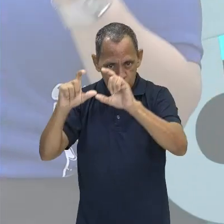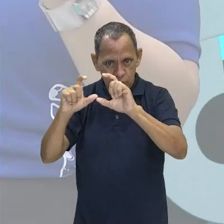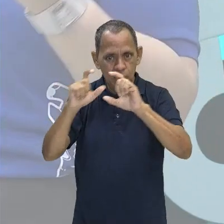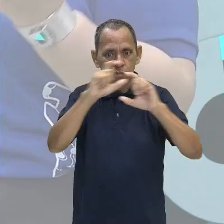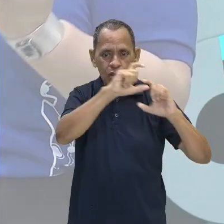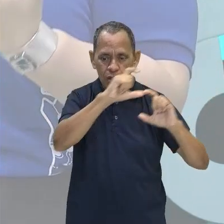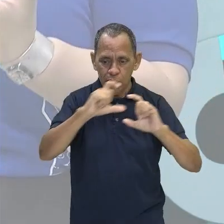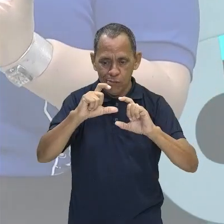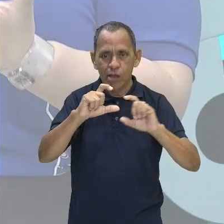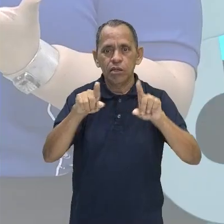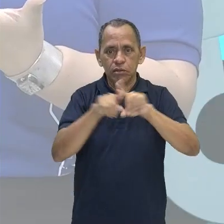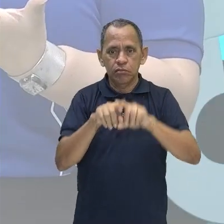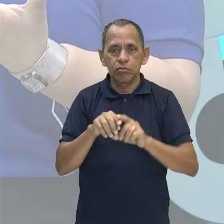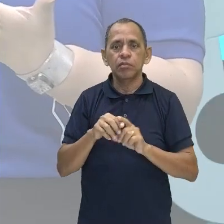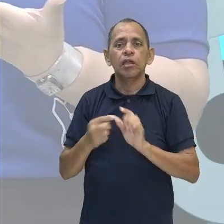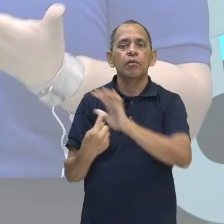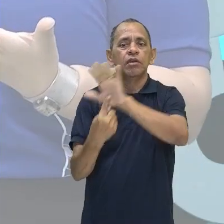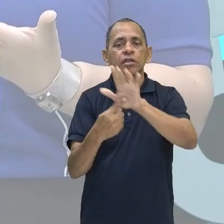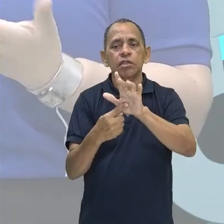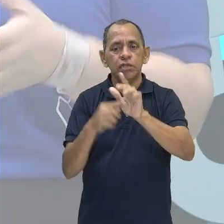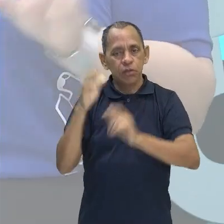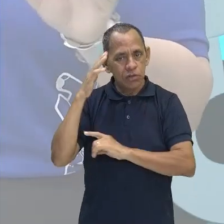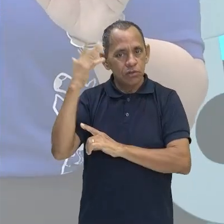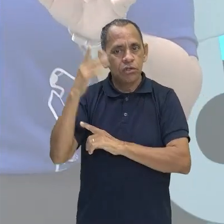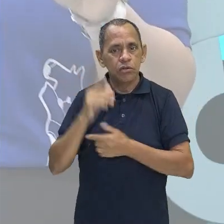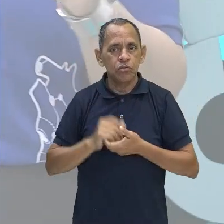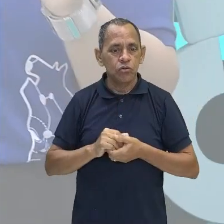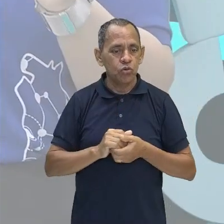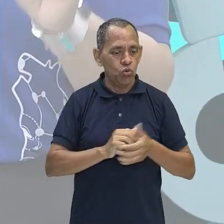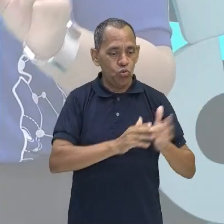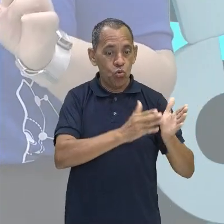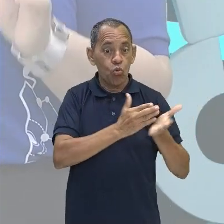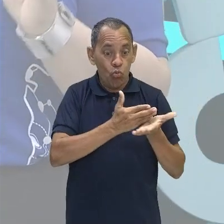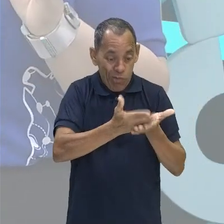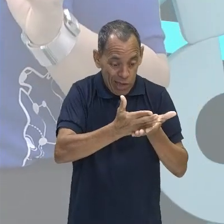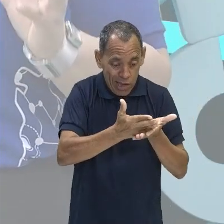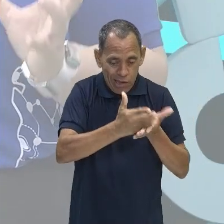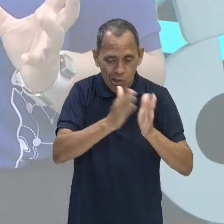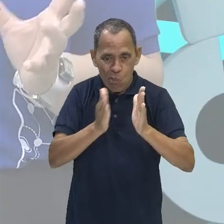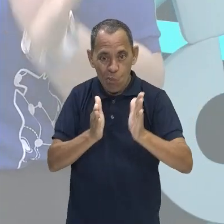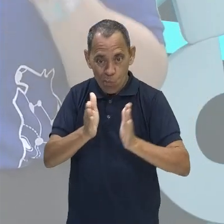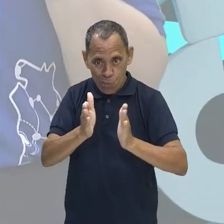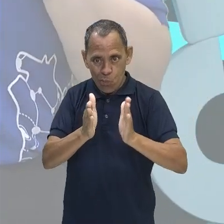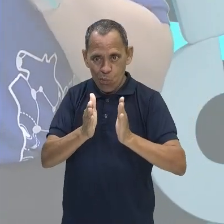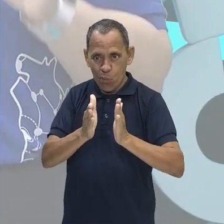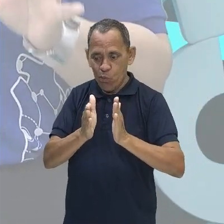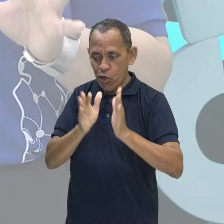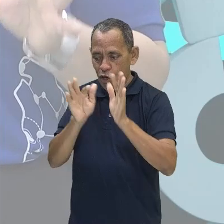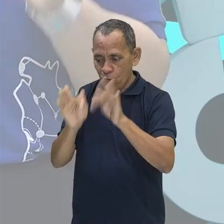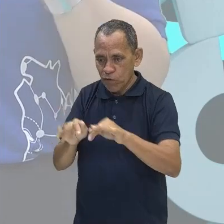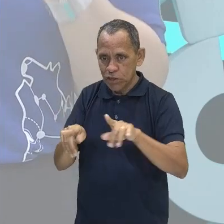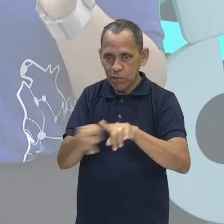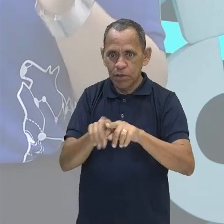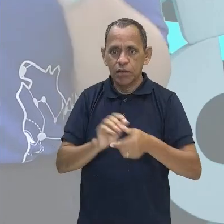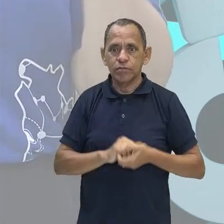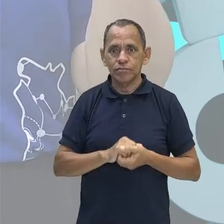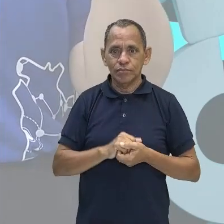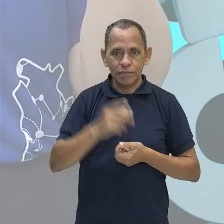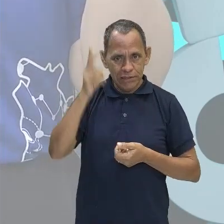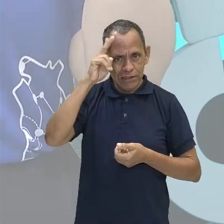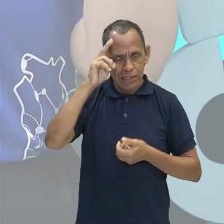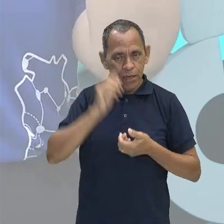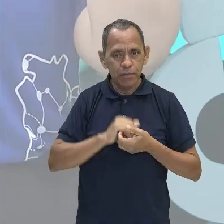uma situação com começo, meio e fim. Porque quando eu estava ali lendo a conversa entre o menino e a Zefa,